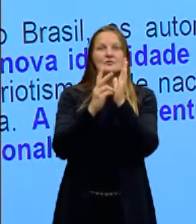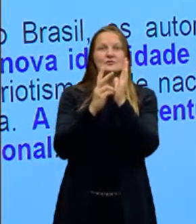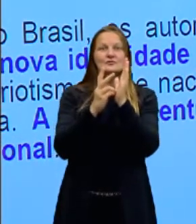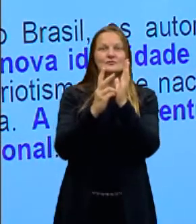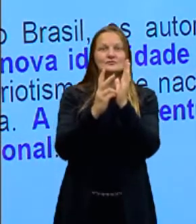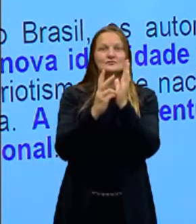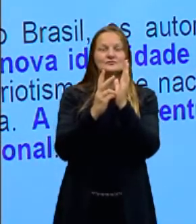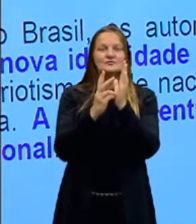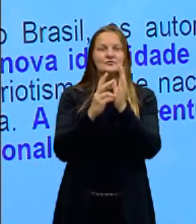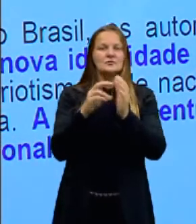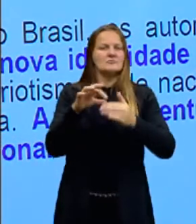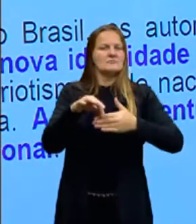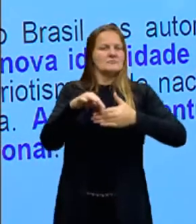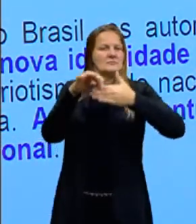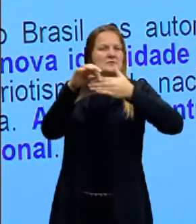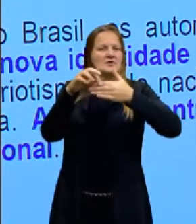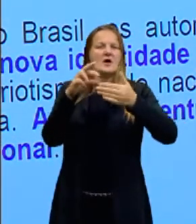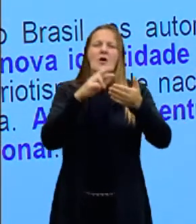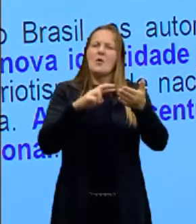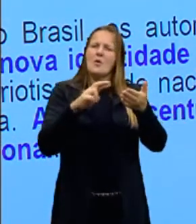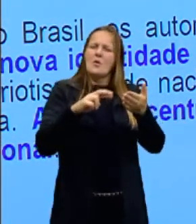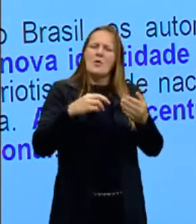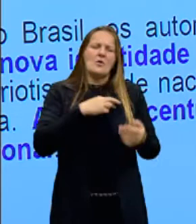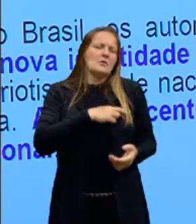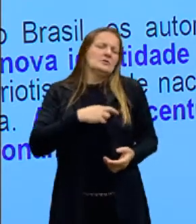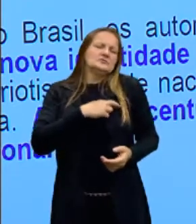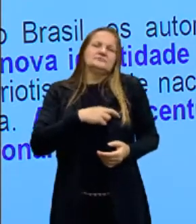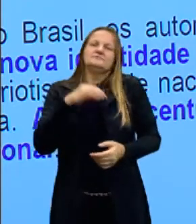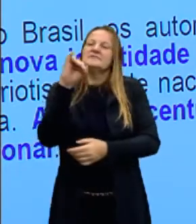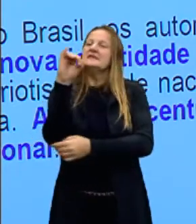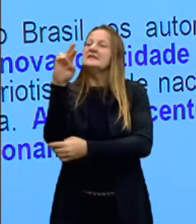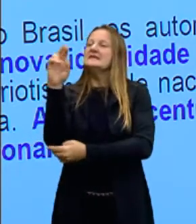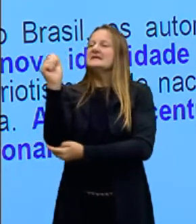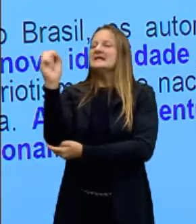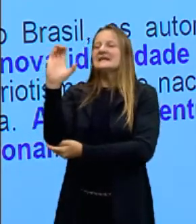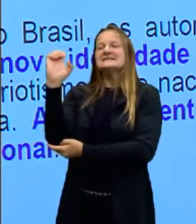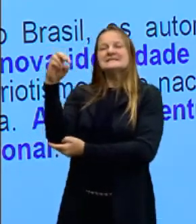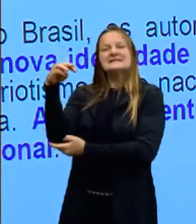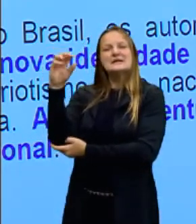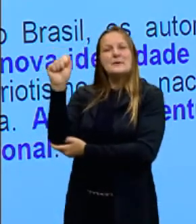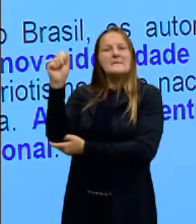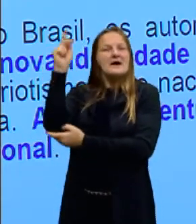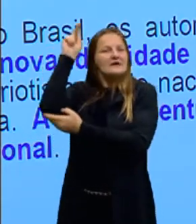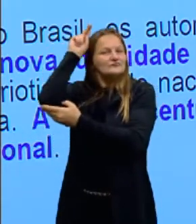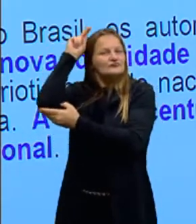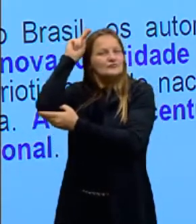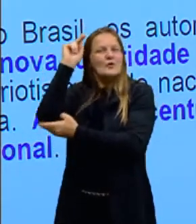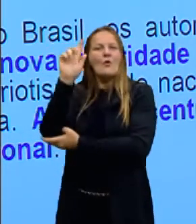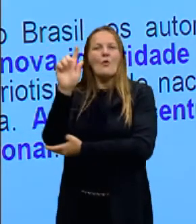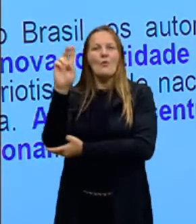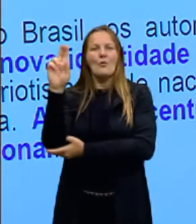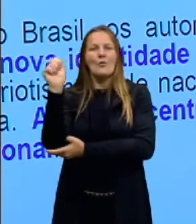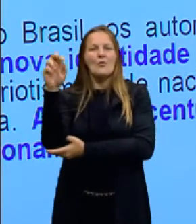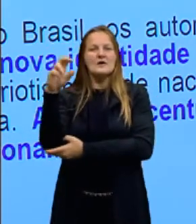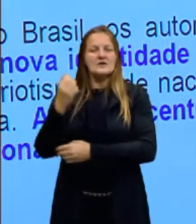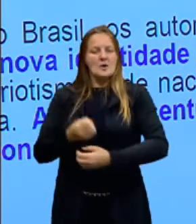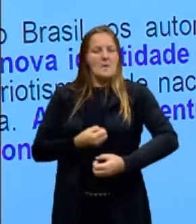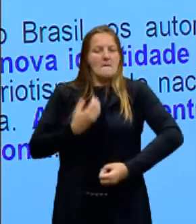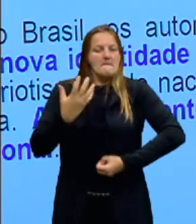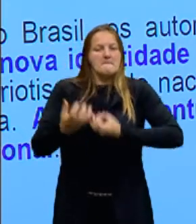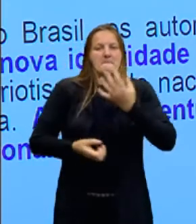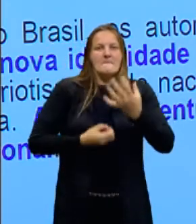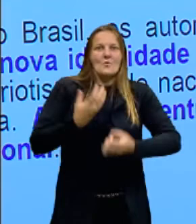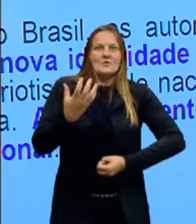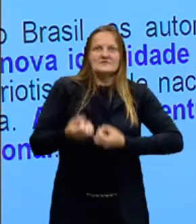e aí a gente vai ter aqueles romances do Alencar lá Iracema O Guarani né e vários outros a poesia